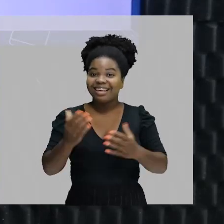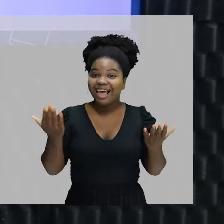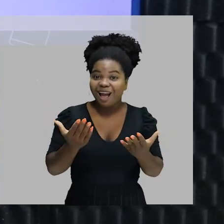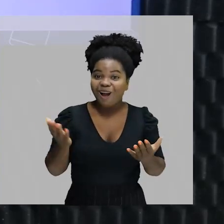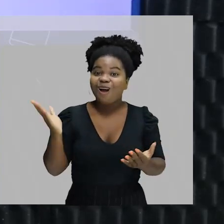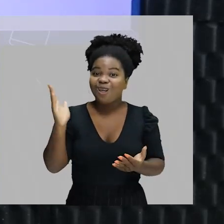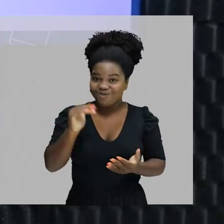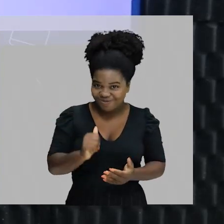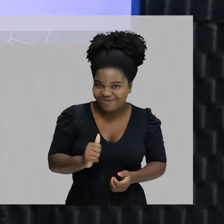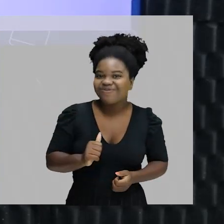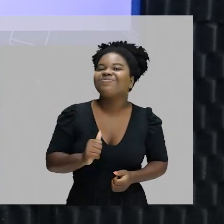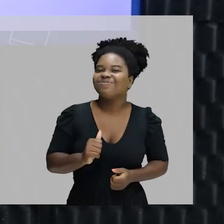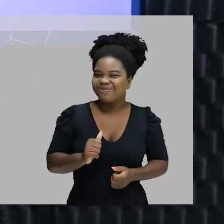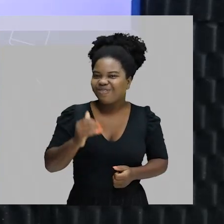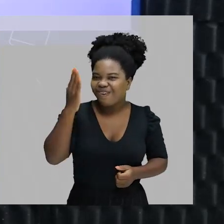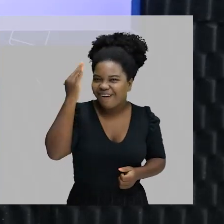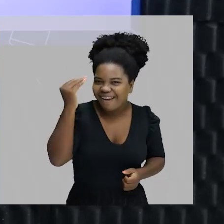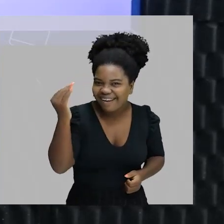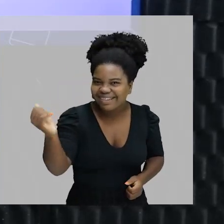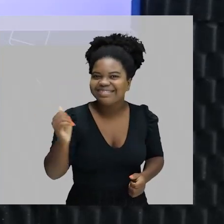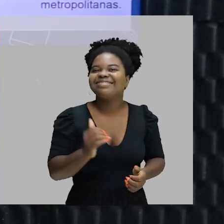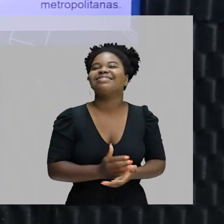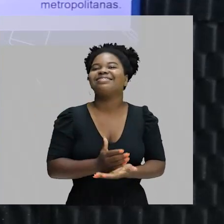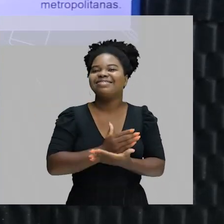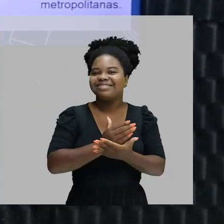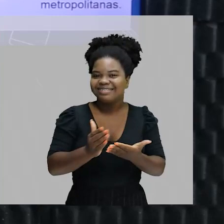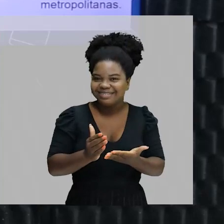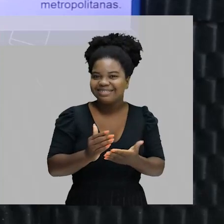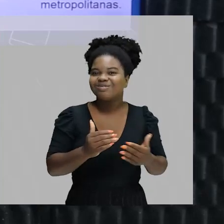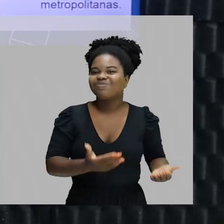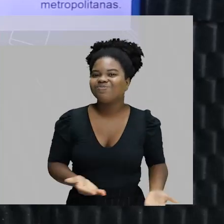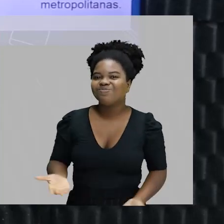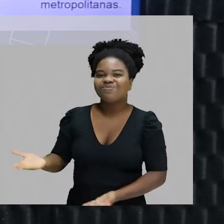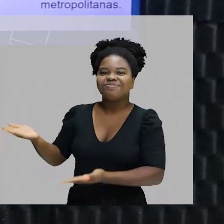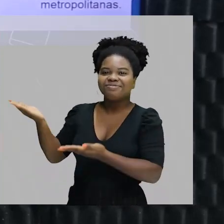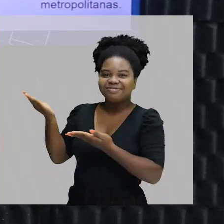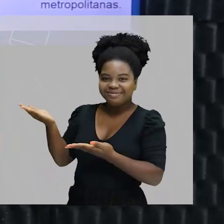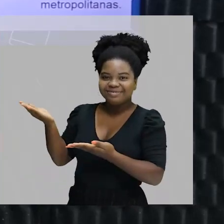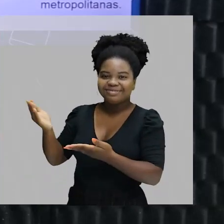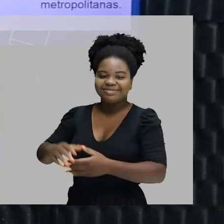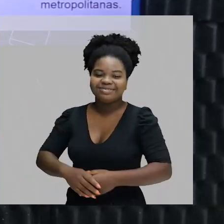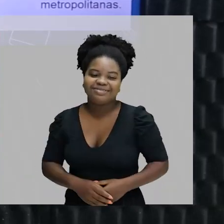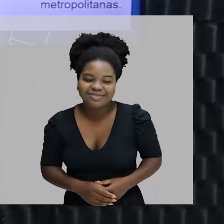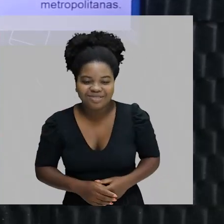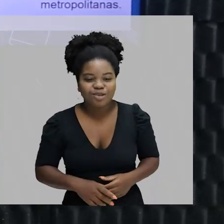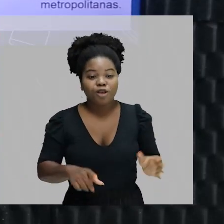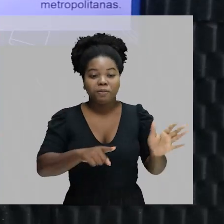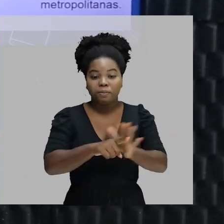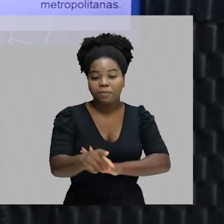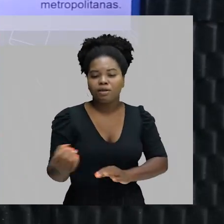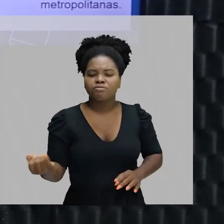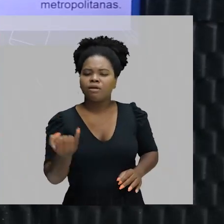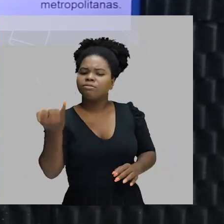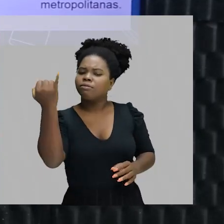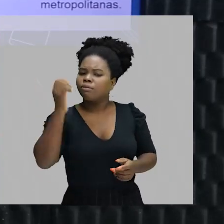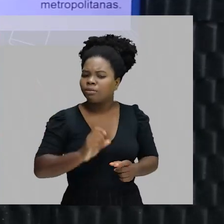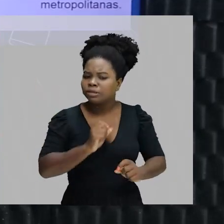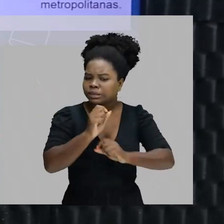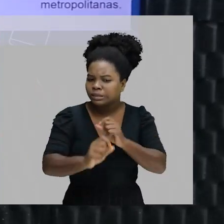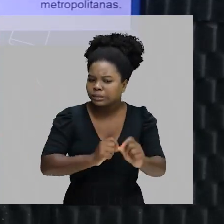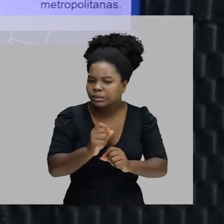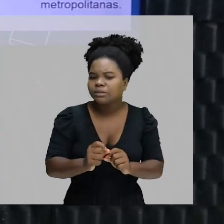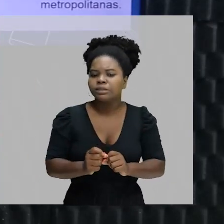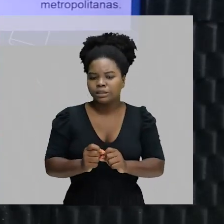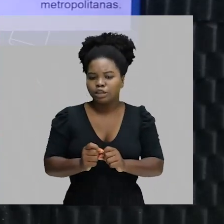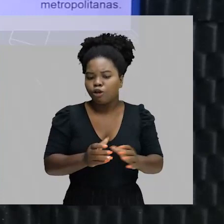partir para cima, que é muito sucesso. Olha aí, nós começamos com uma questão bem interessante que fala sobre o